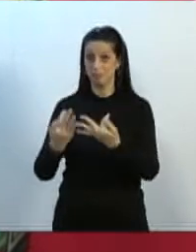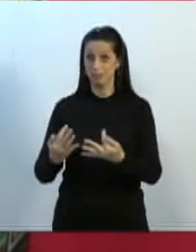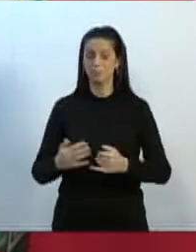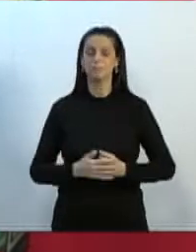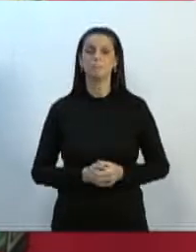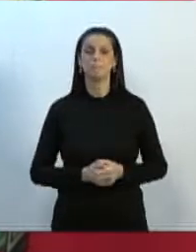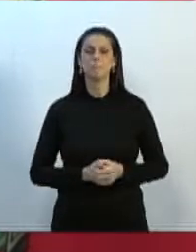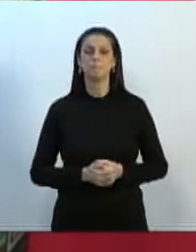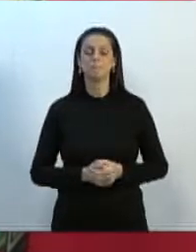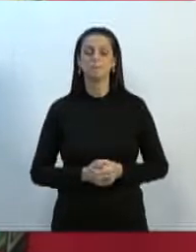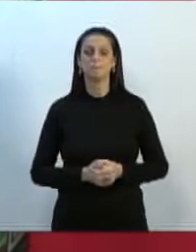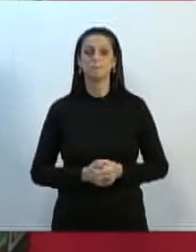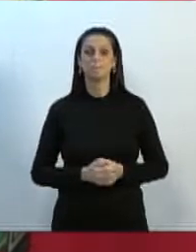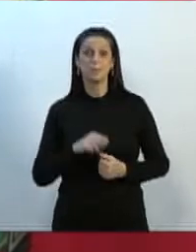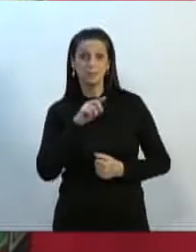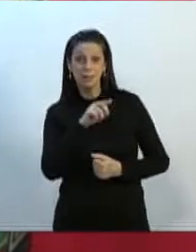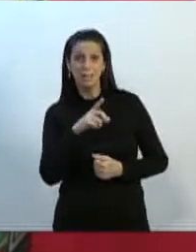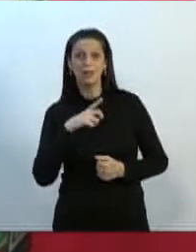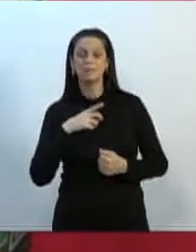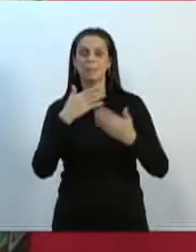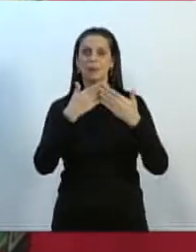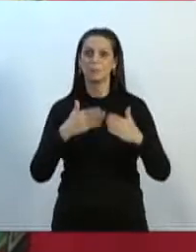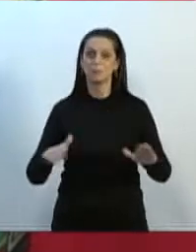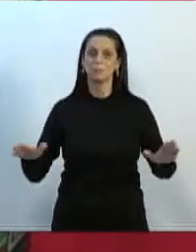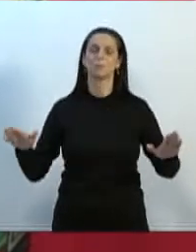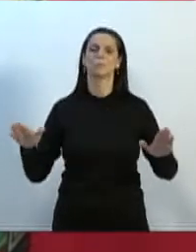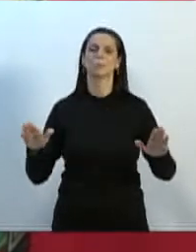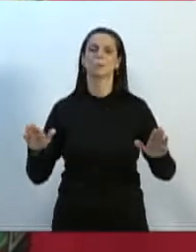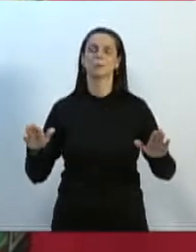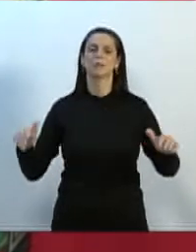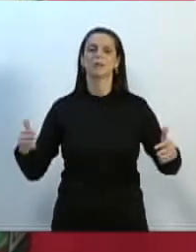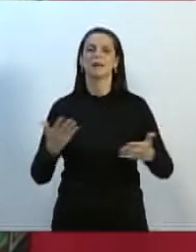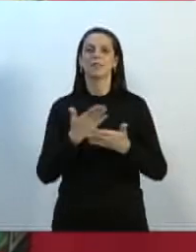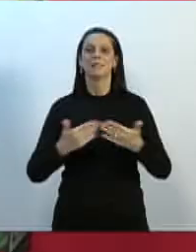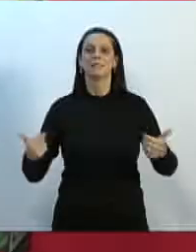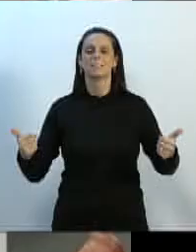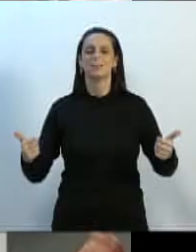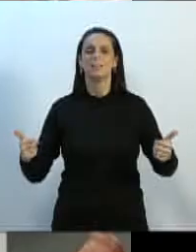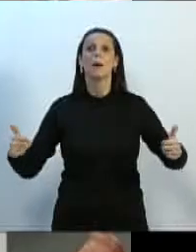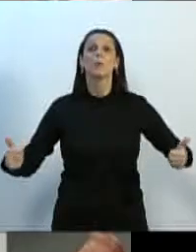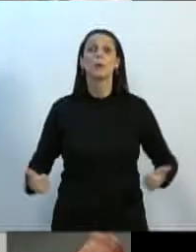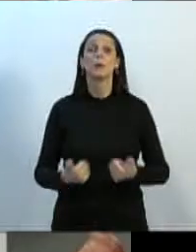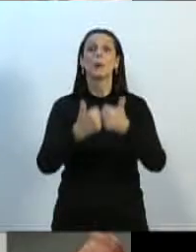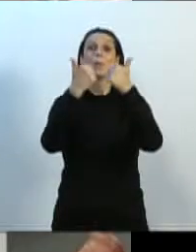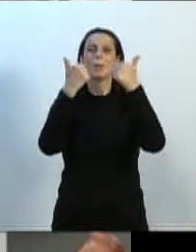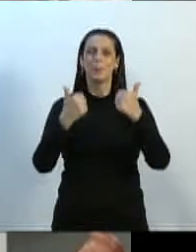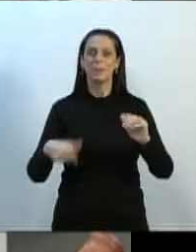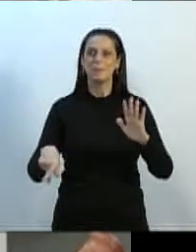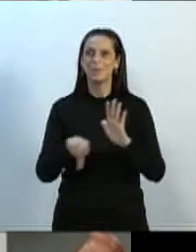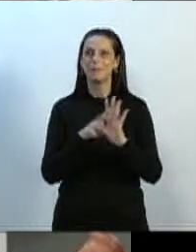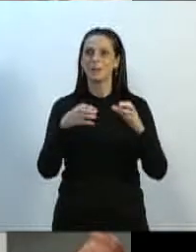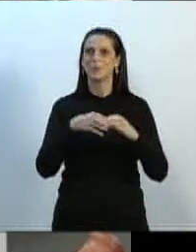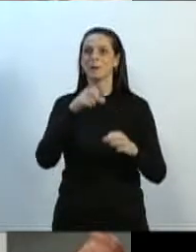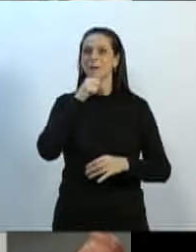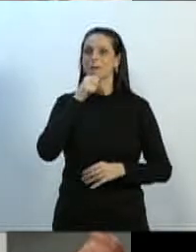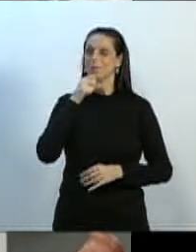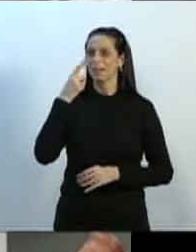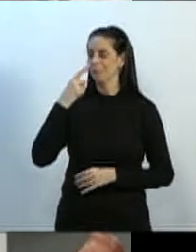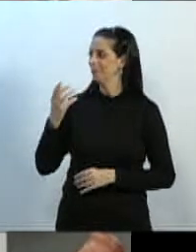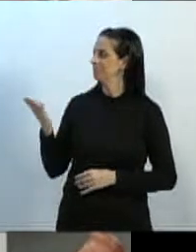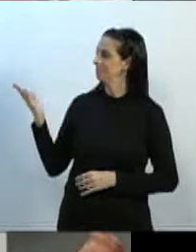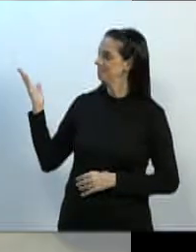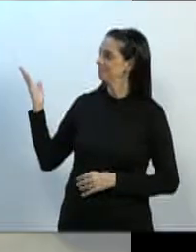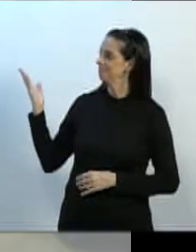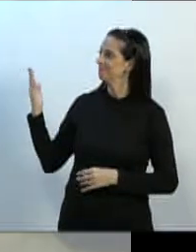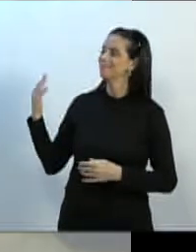teve a abertura da Mini Oktoberfest da Terceira Idade. Tem algumas imagens aí. É maravilhoso ver